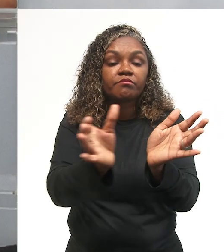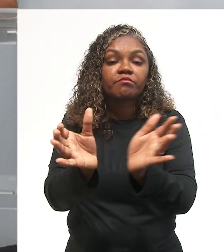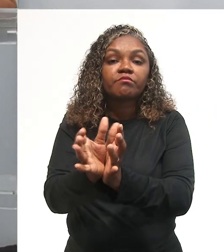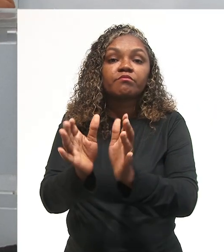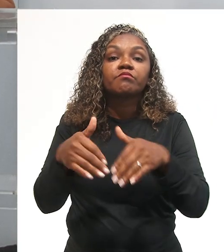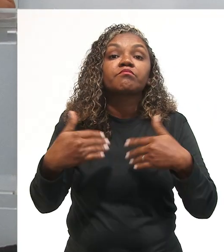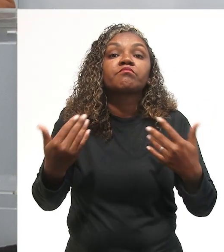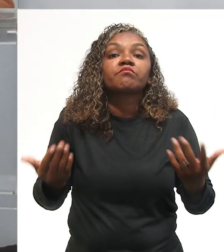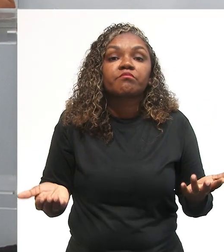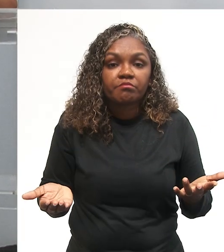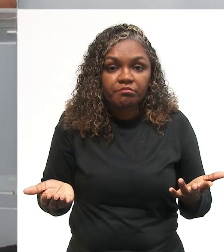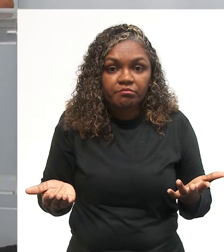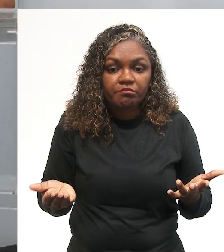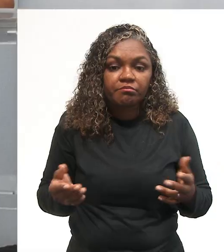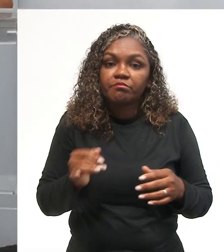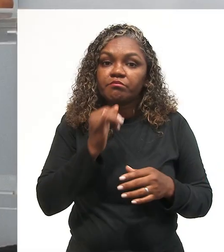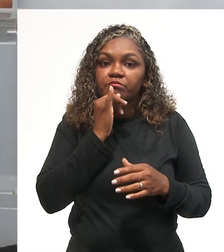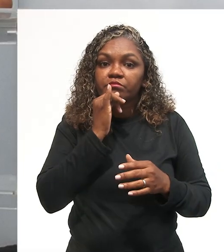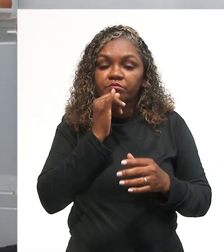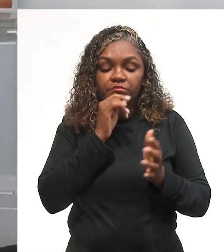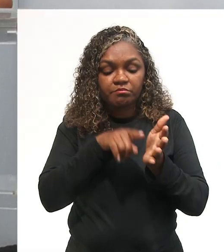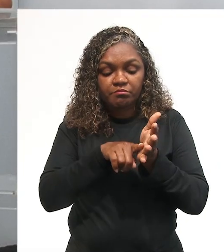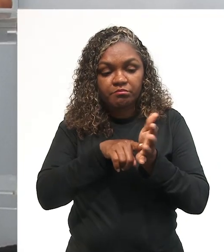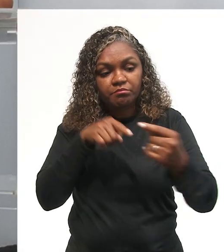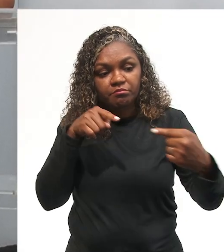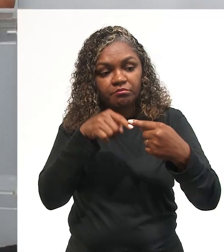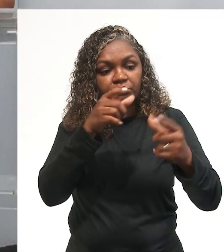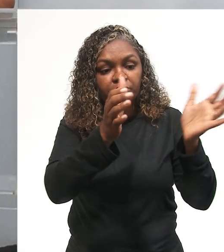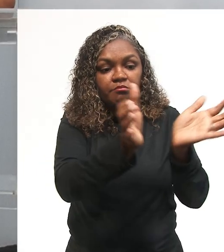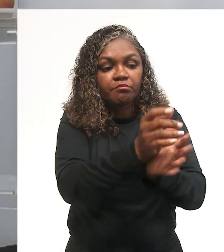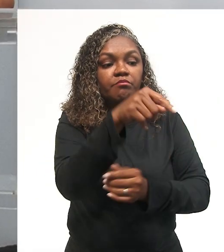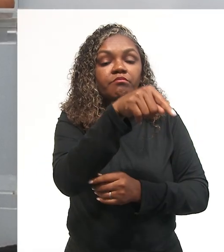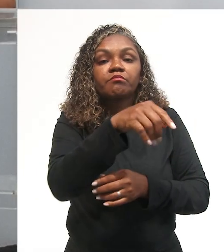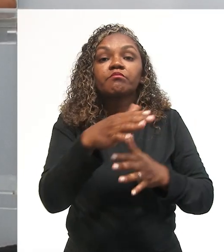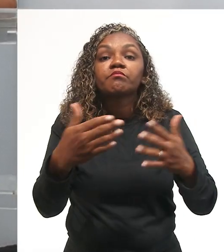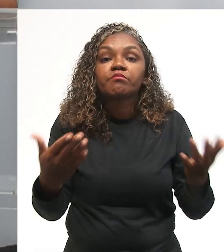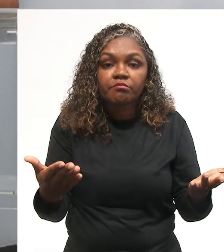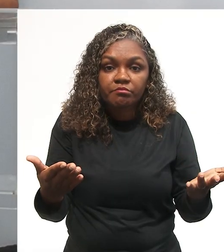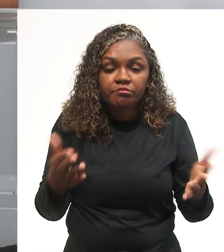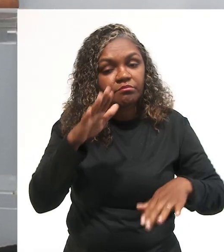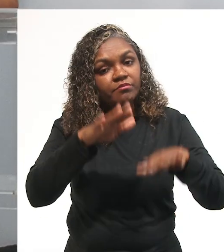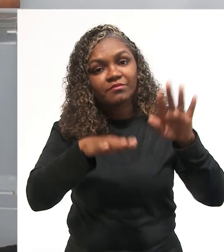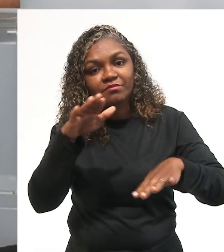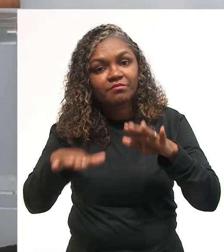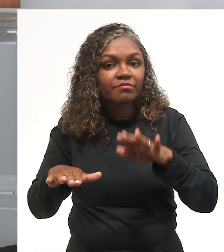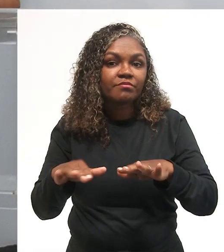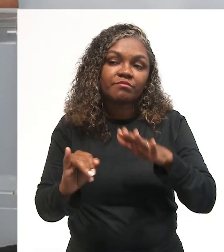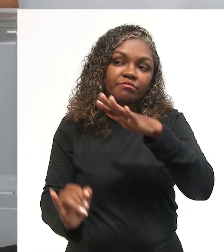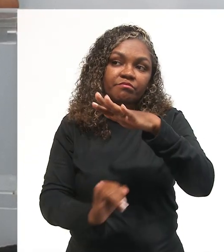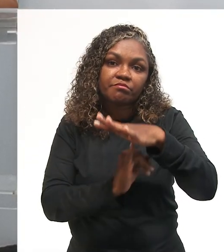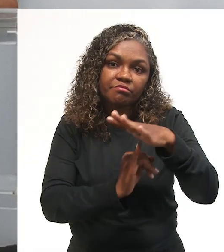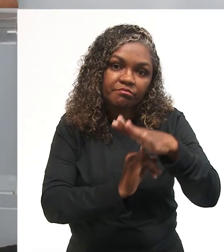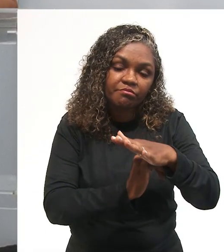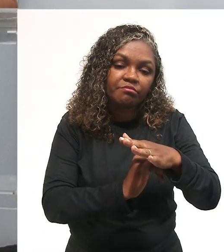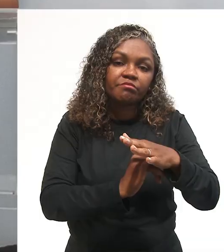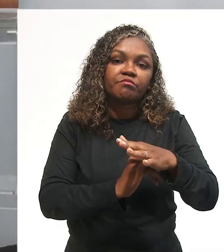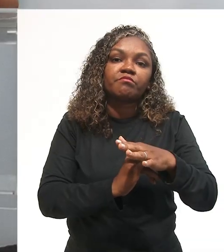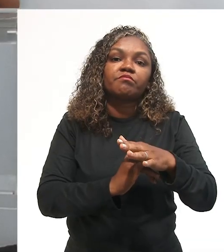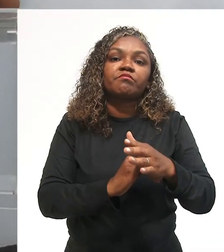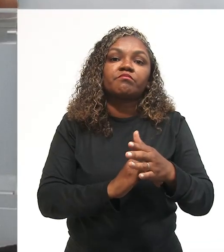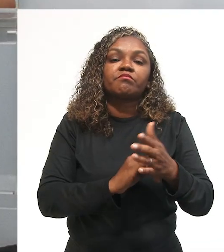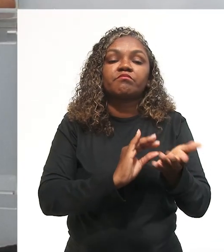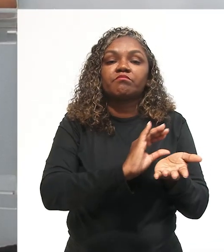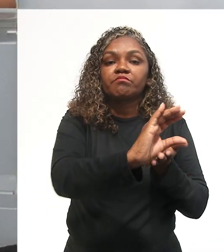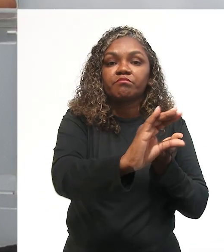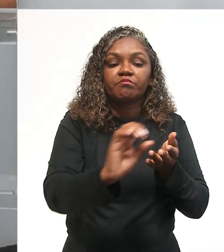não é? A depender de para quem você vai direcionar o projeto, como nós vimos anteriormente, pode ser uma instituição financiadora, né? Pode